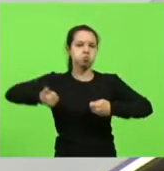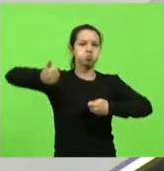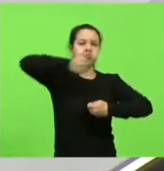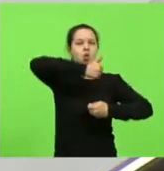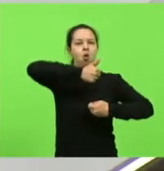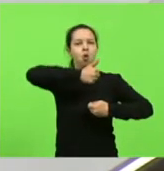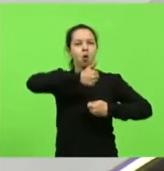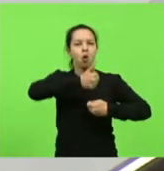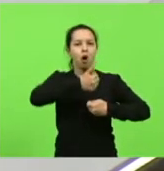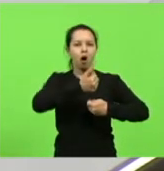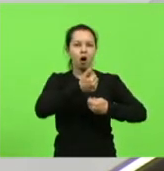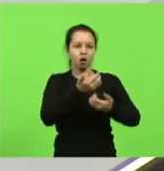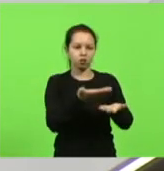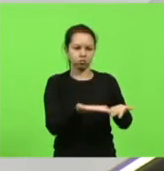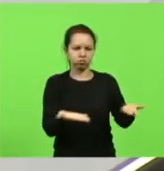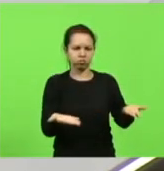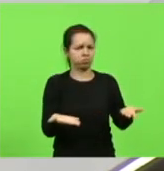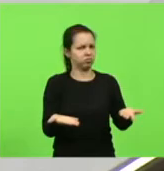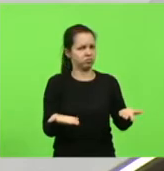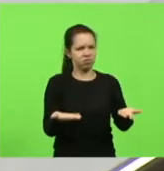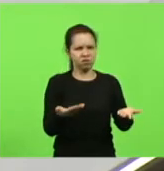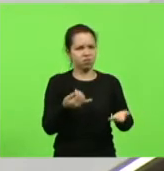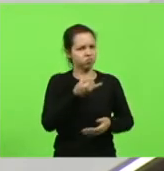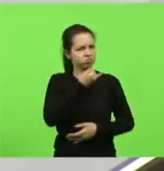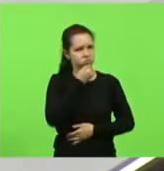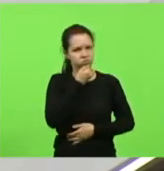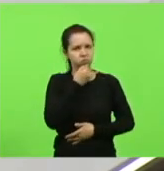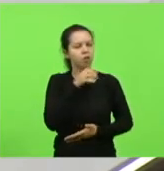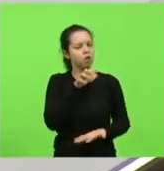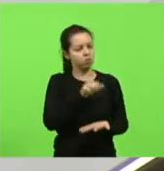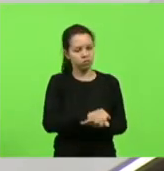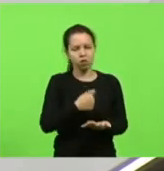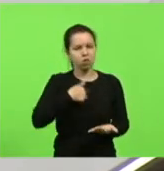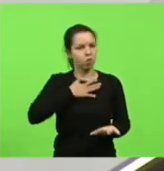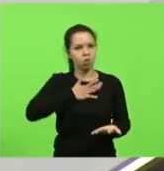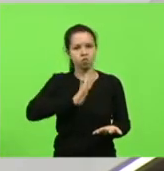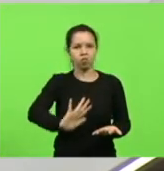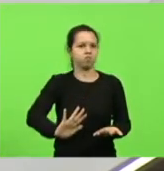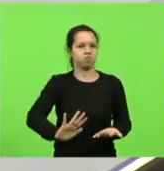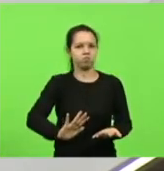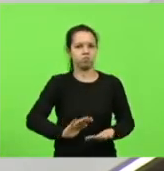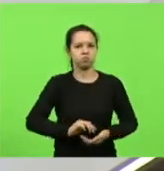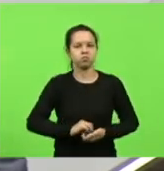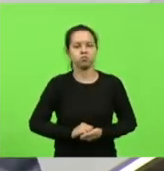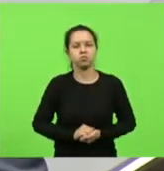que aconteceu e quero deixar aqui registrado nos anais da casa o meu desagrado.